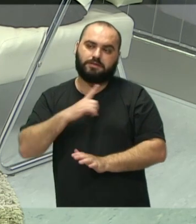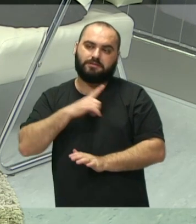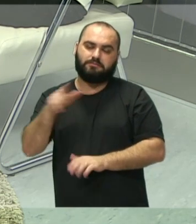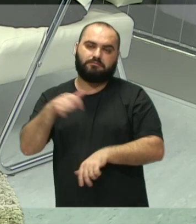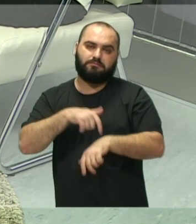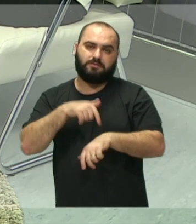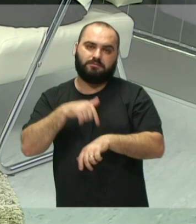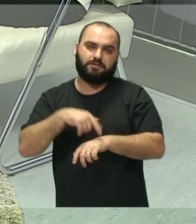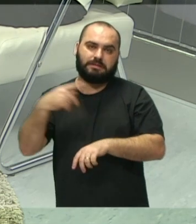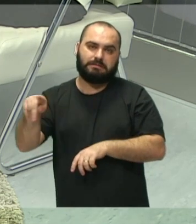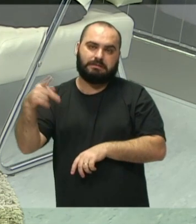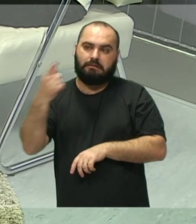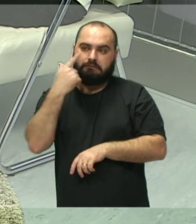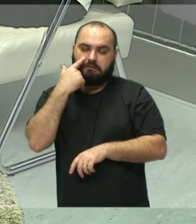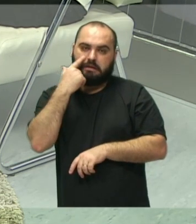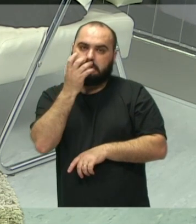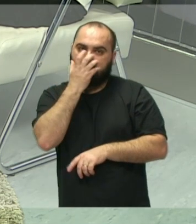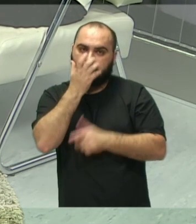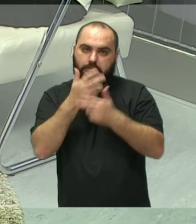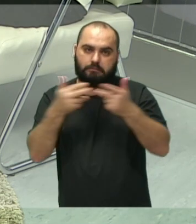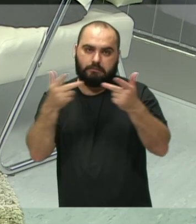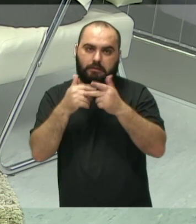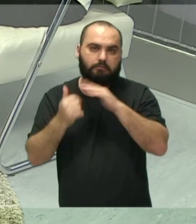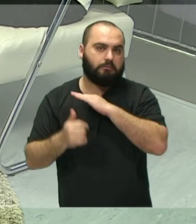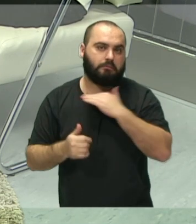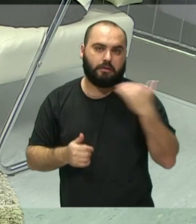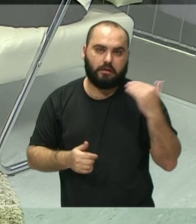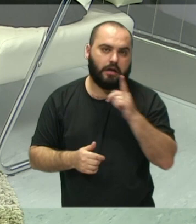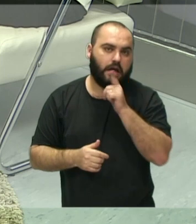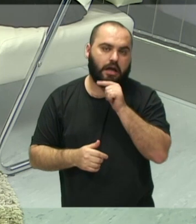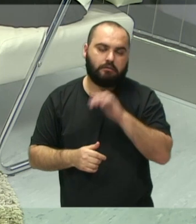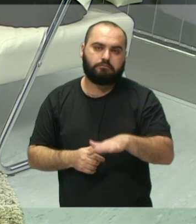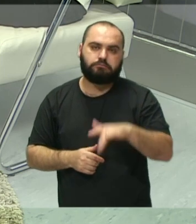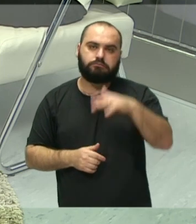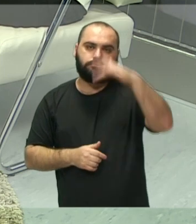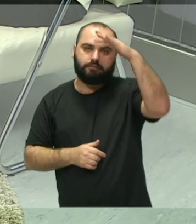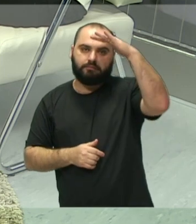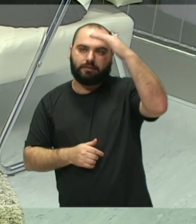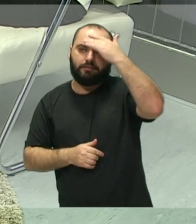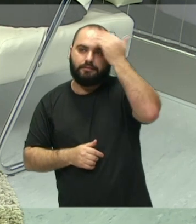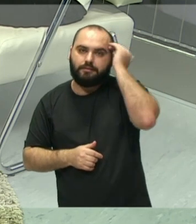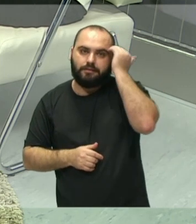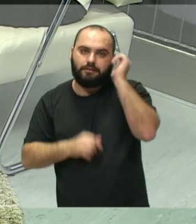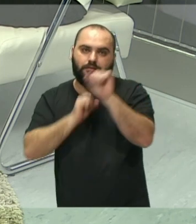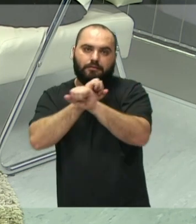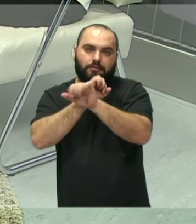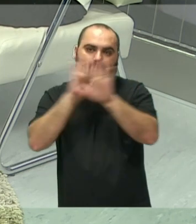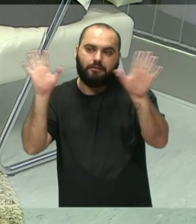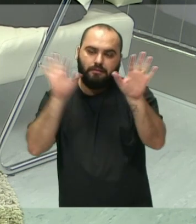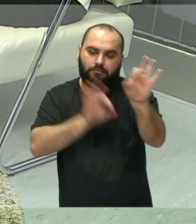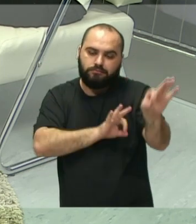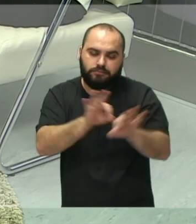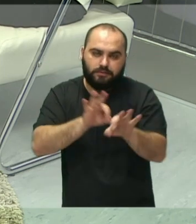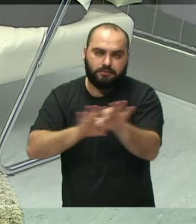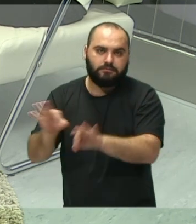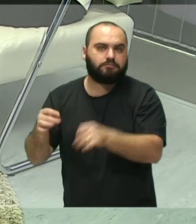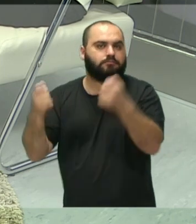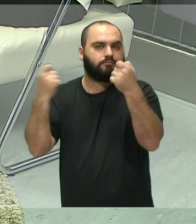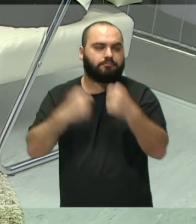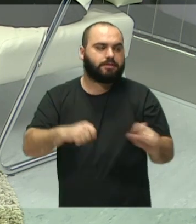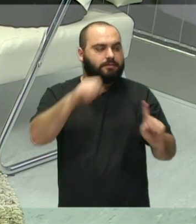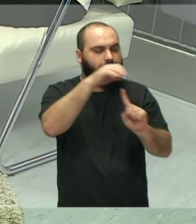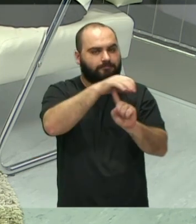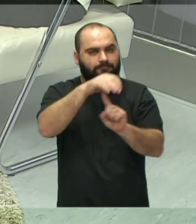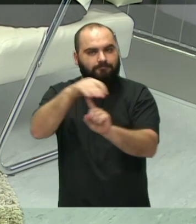esse, ver esses animais todos morrendo, afogados, para a gente entender como é necessário esse planejamento